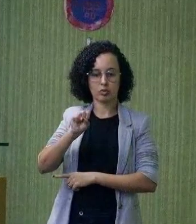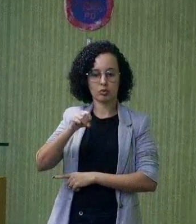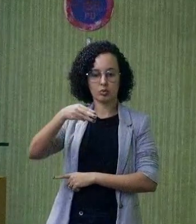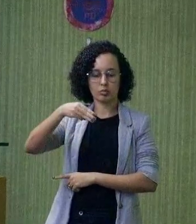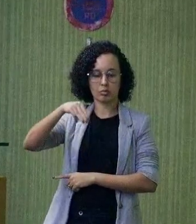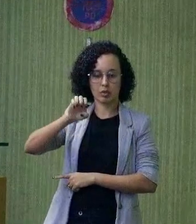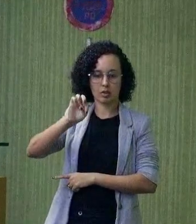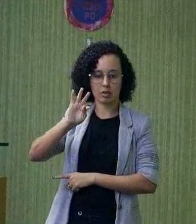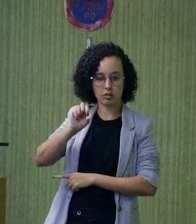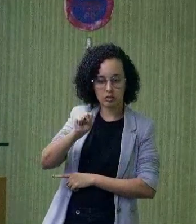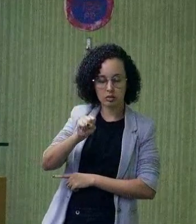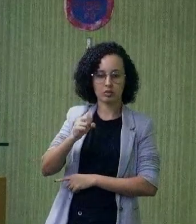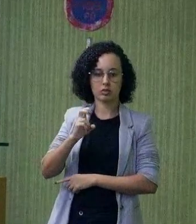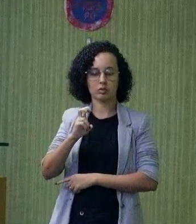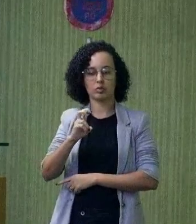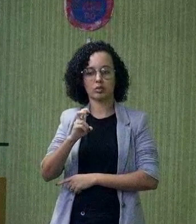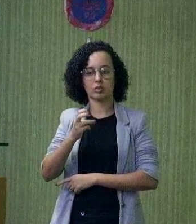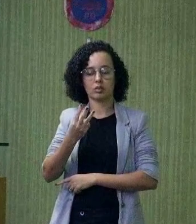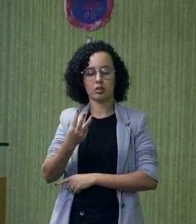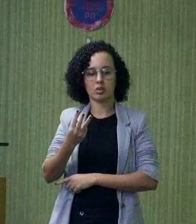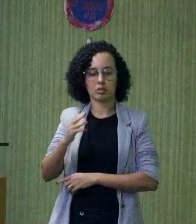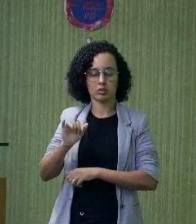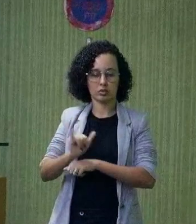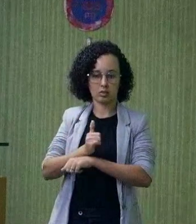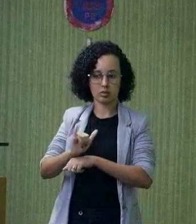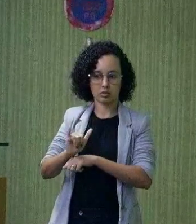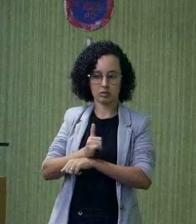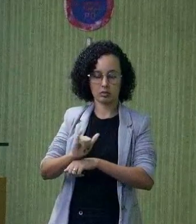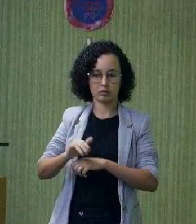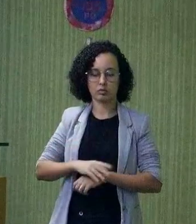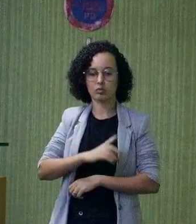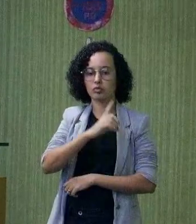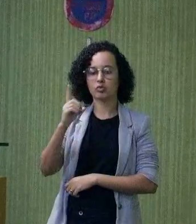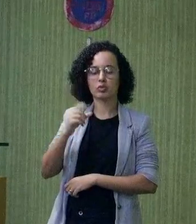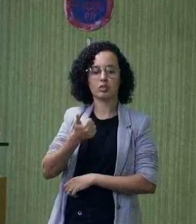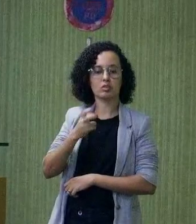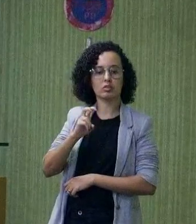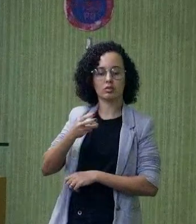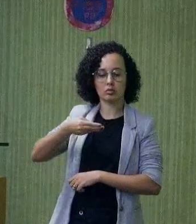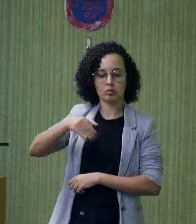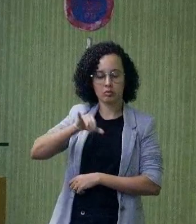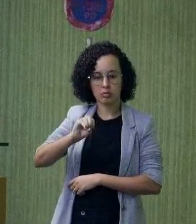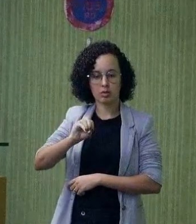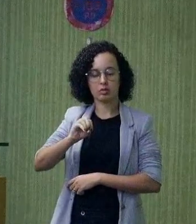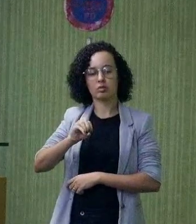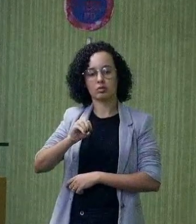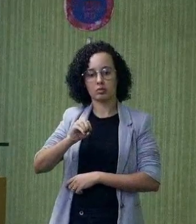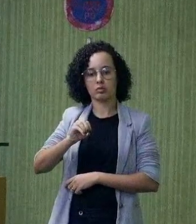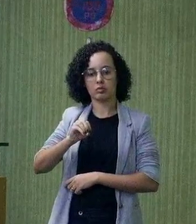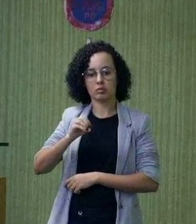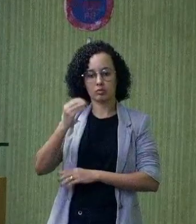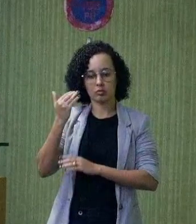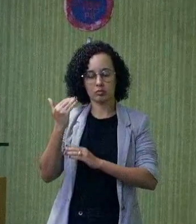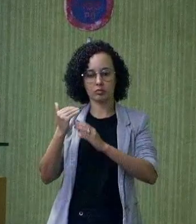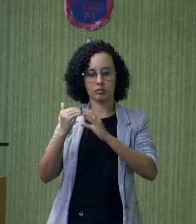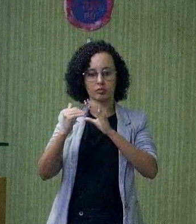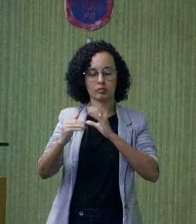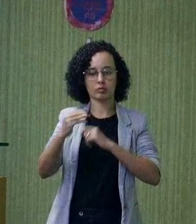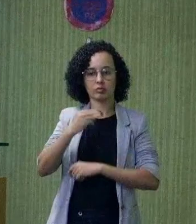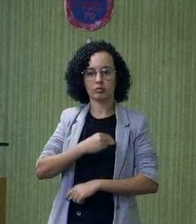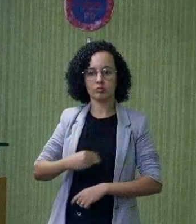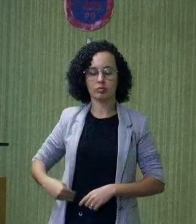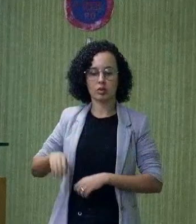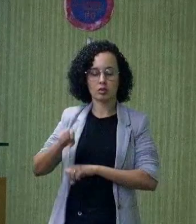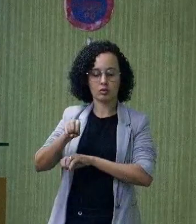253 estratégias né no dia 15 de maio eh foi encaminhado pelo Ministério da Educação a à